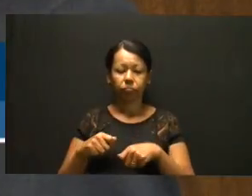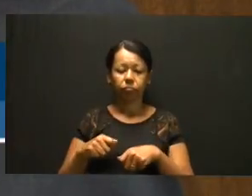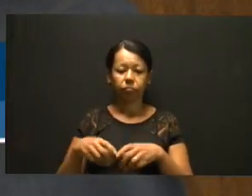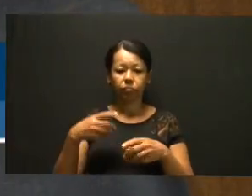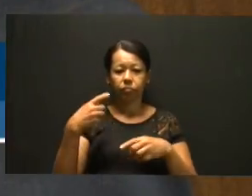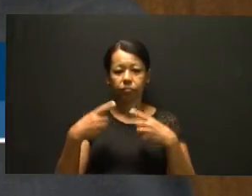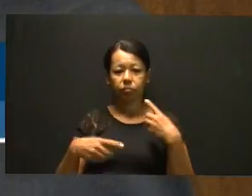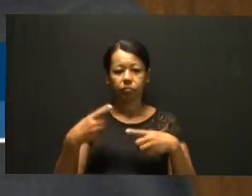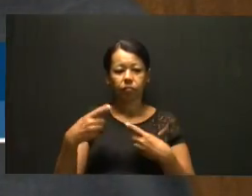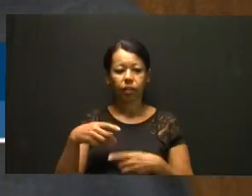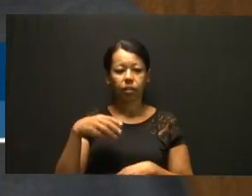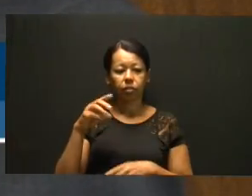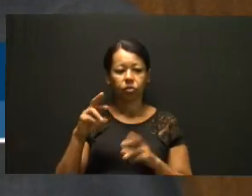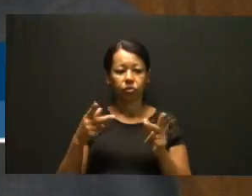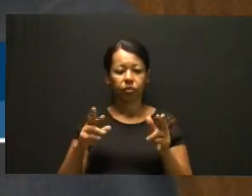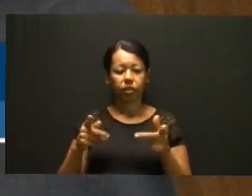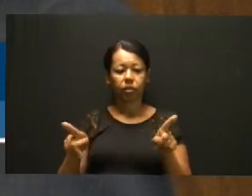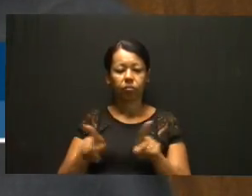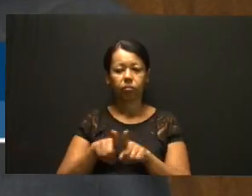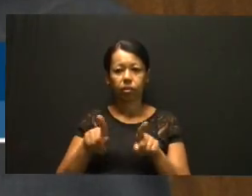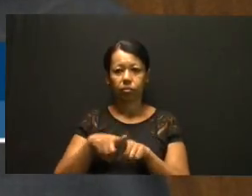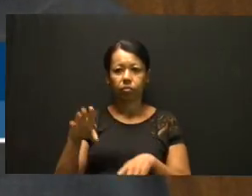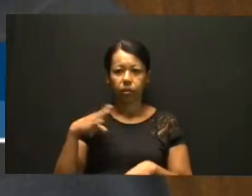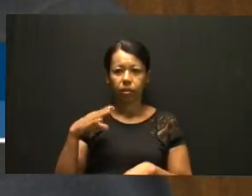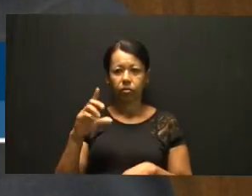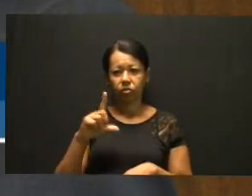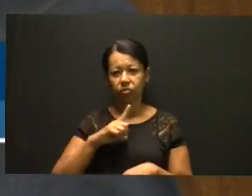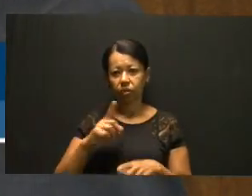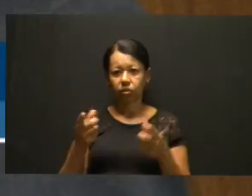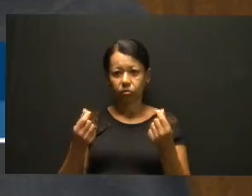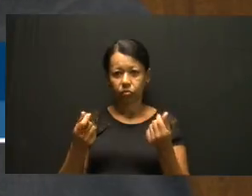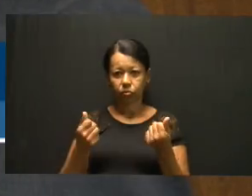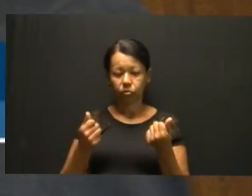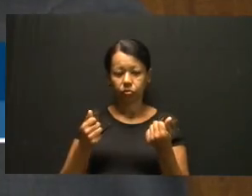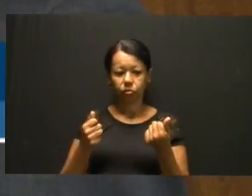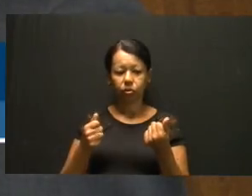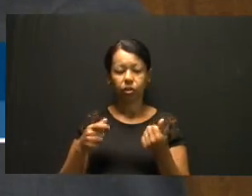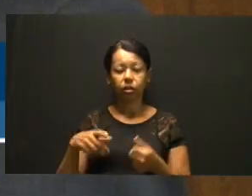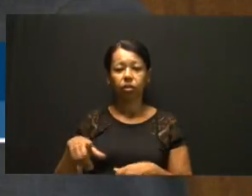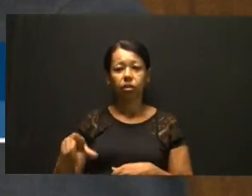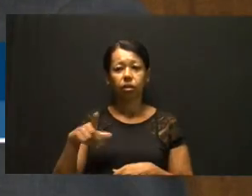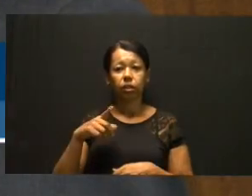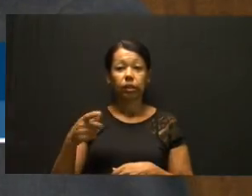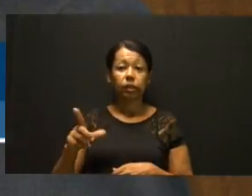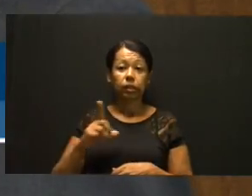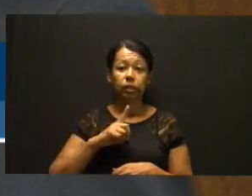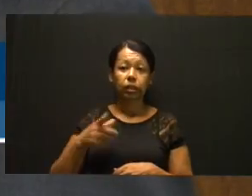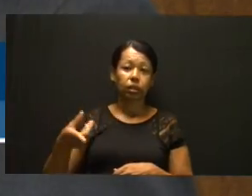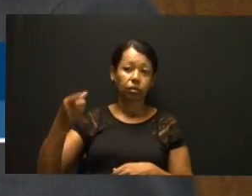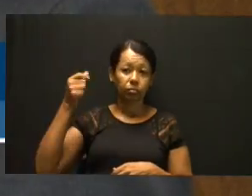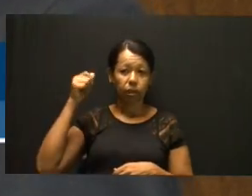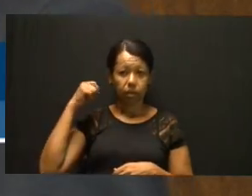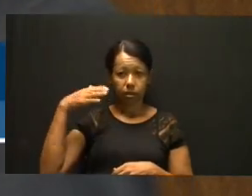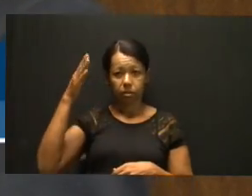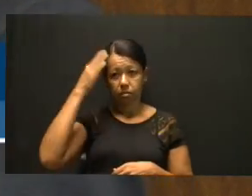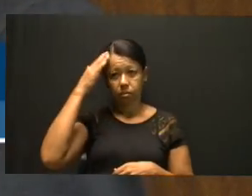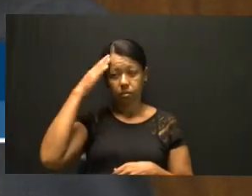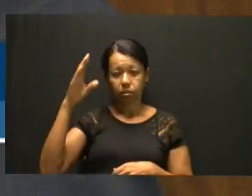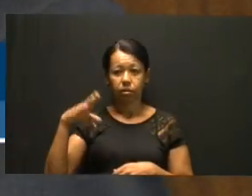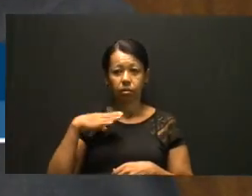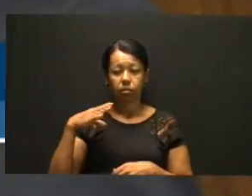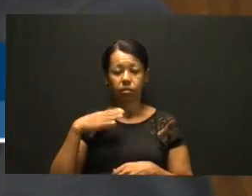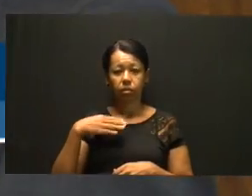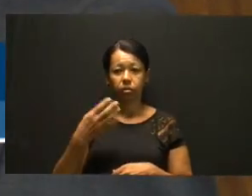diferente. Mesmo que Cubatão tivesse o potencial econômico que tinha uns anos atrás, considerado uma cidade, digamos,